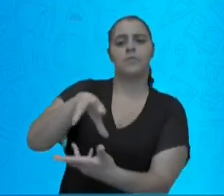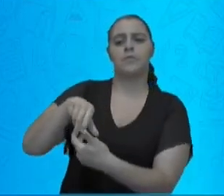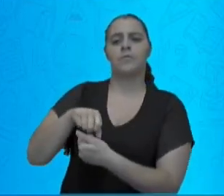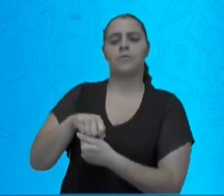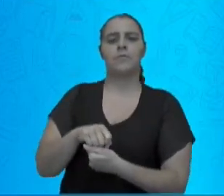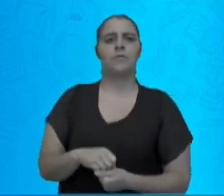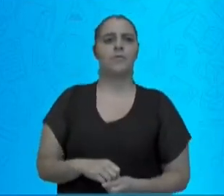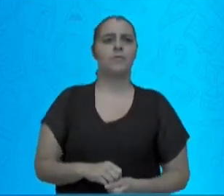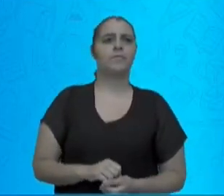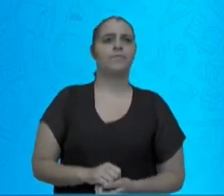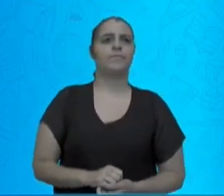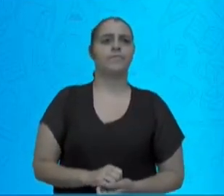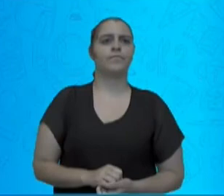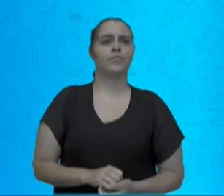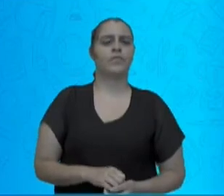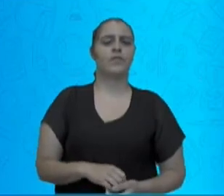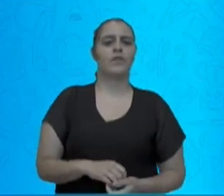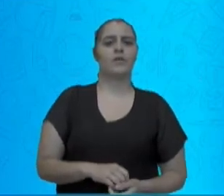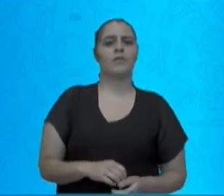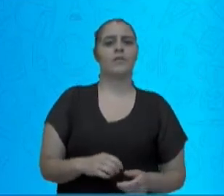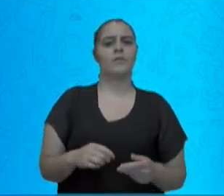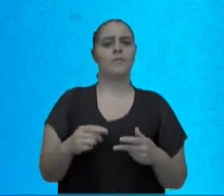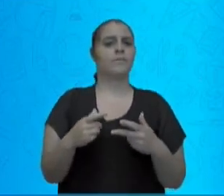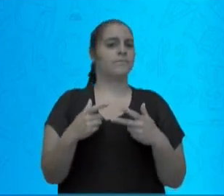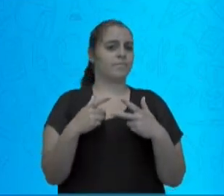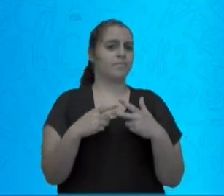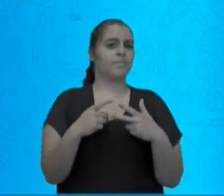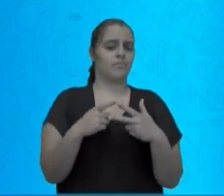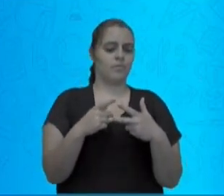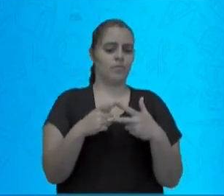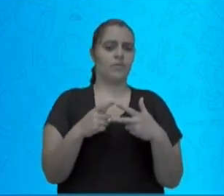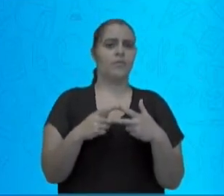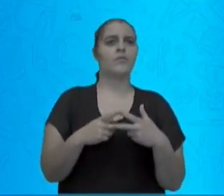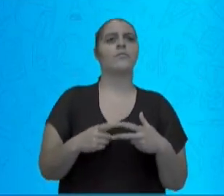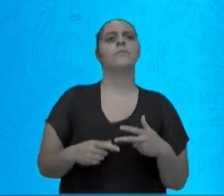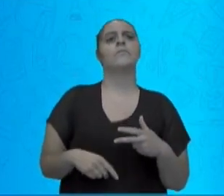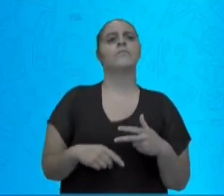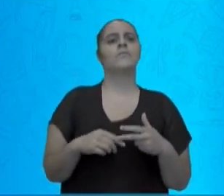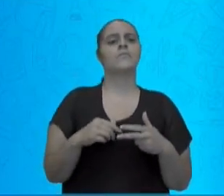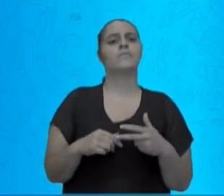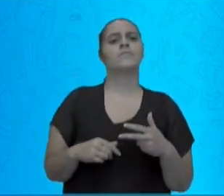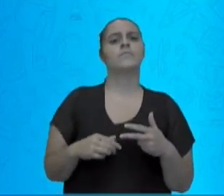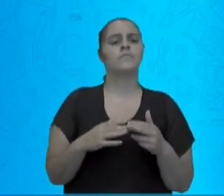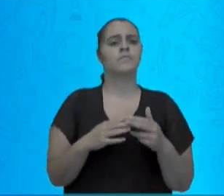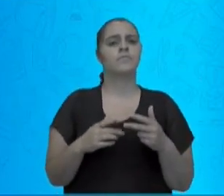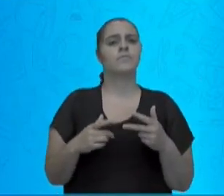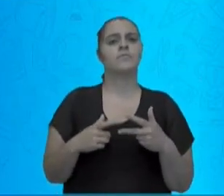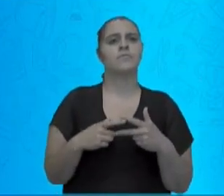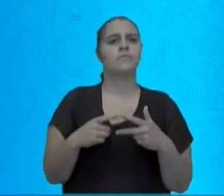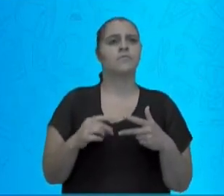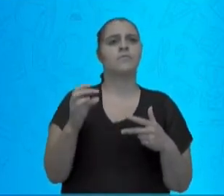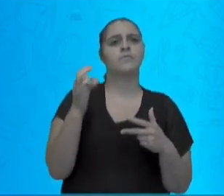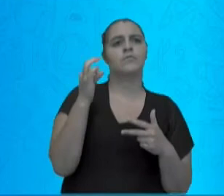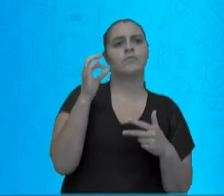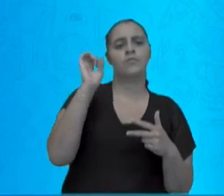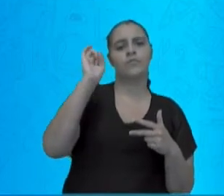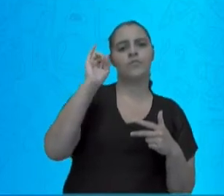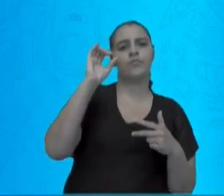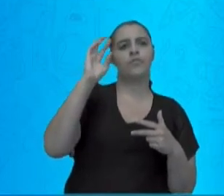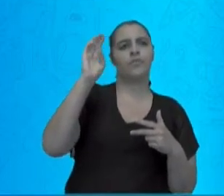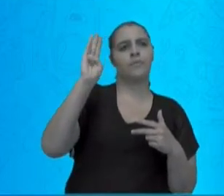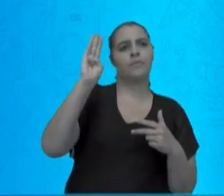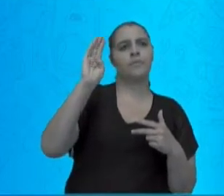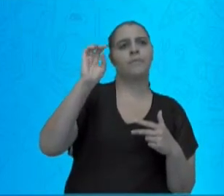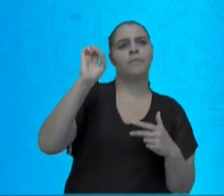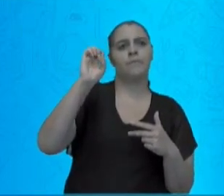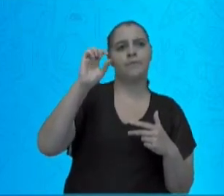Os tibetanos, tá? Também na Ásia, ali próximo da China, no norte,